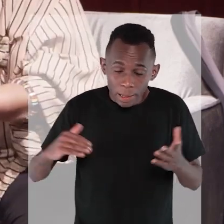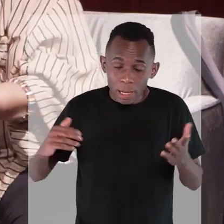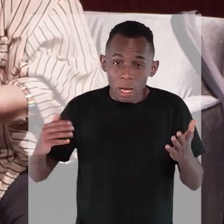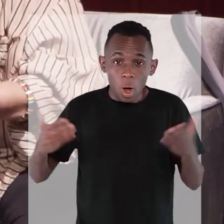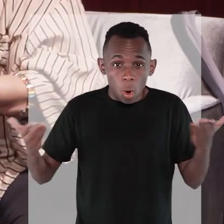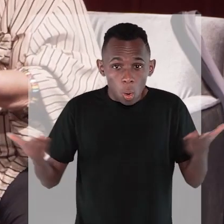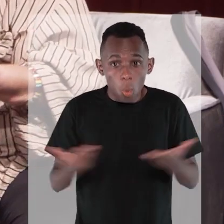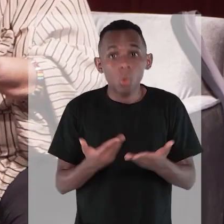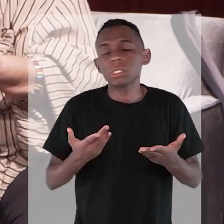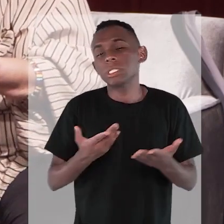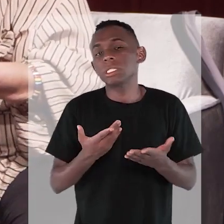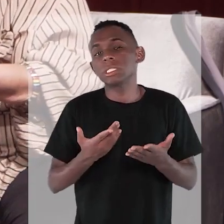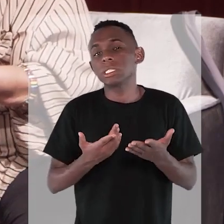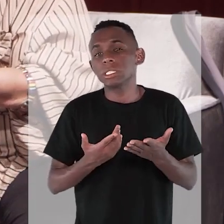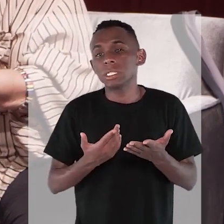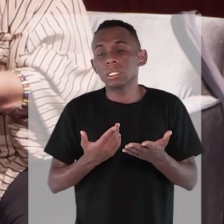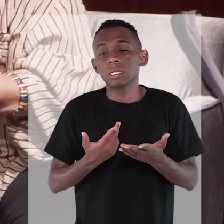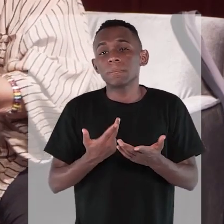possa funcionar?